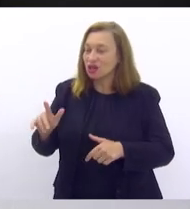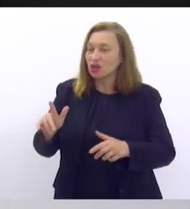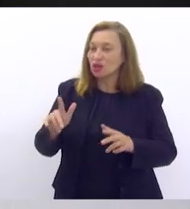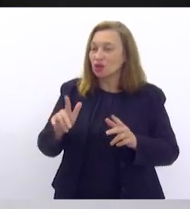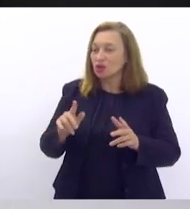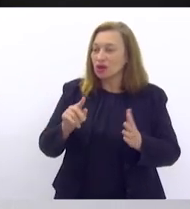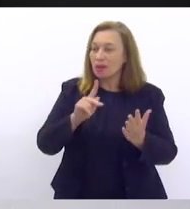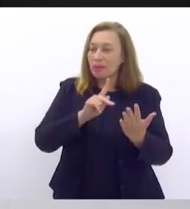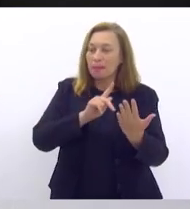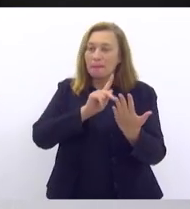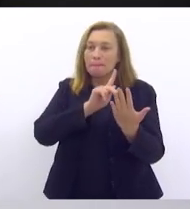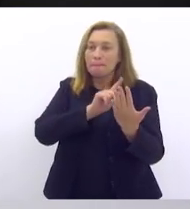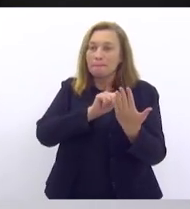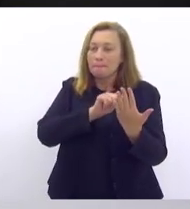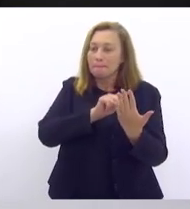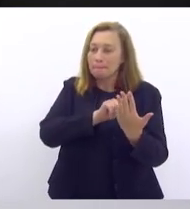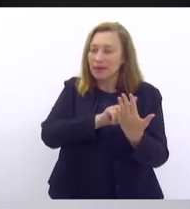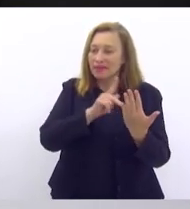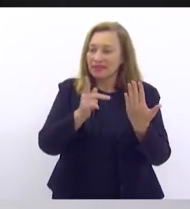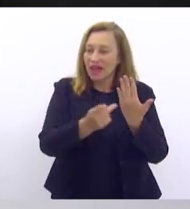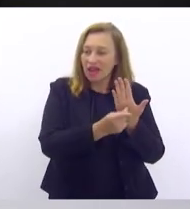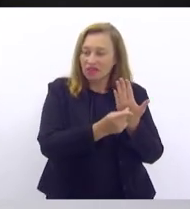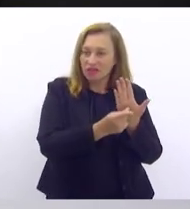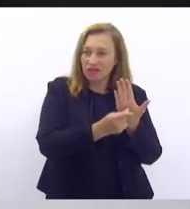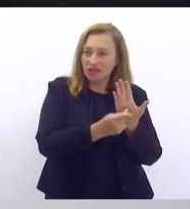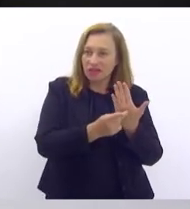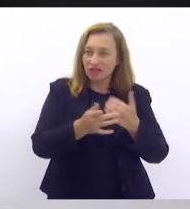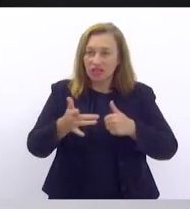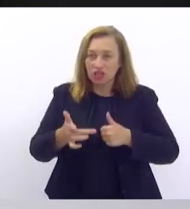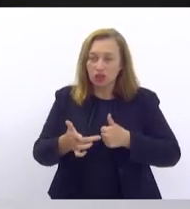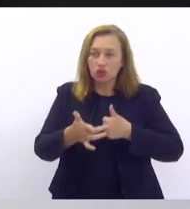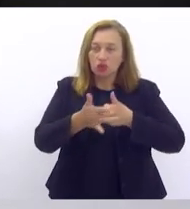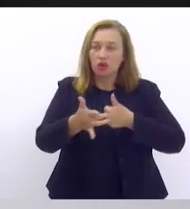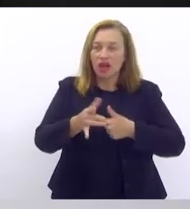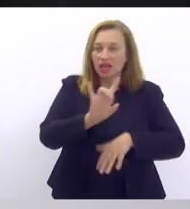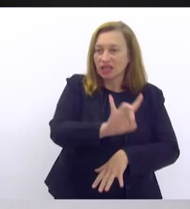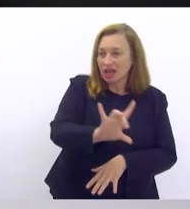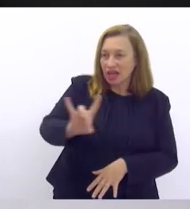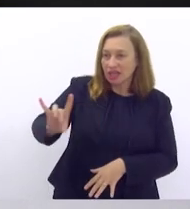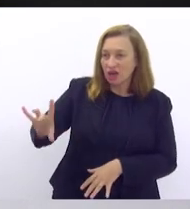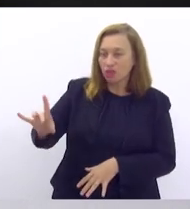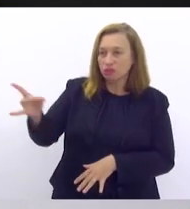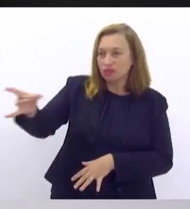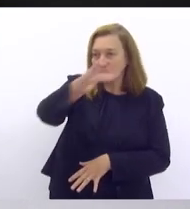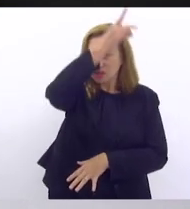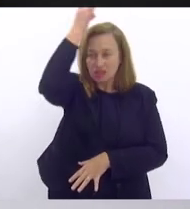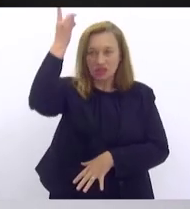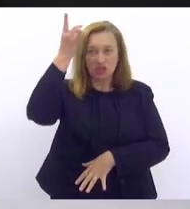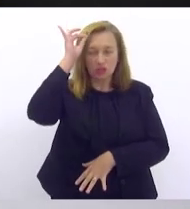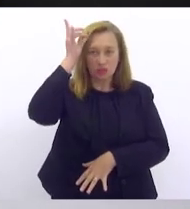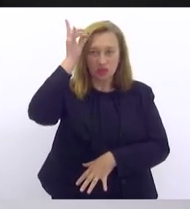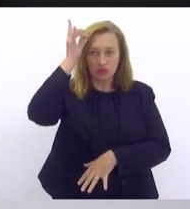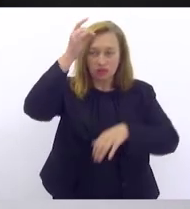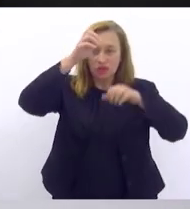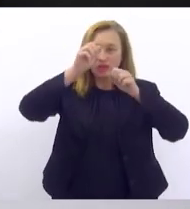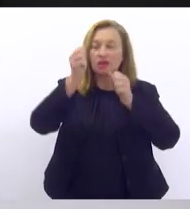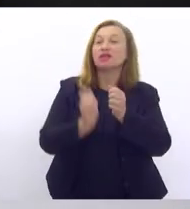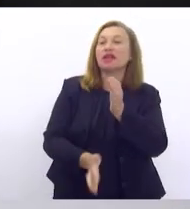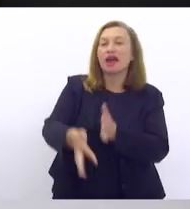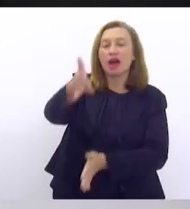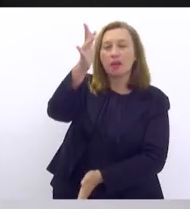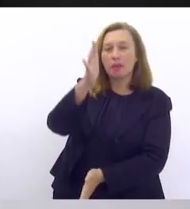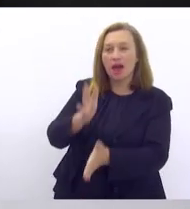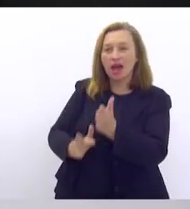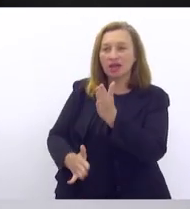todos os dias serão modificados pela ação transformadora do Espírito Santo de Deus. E isso acontece através